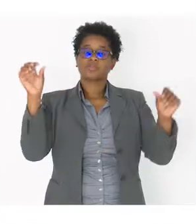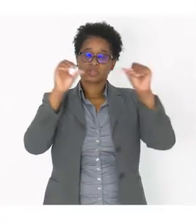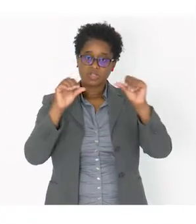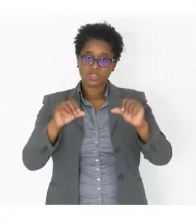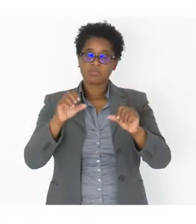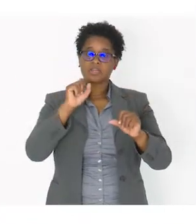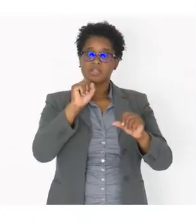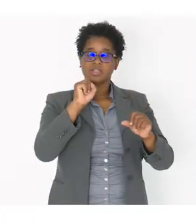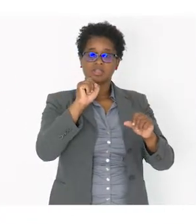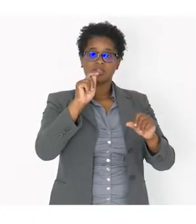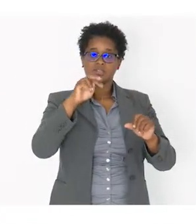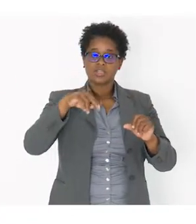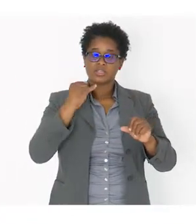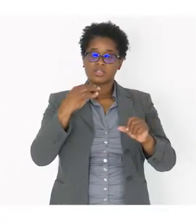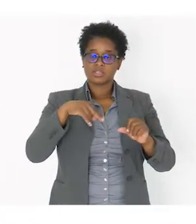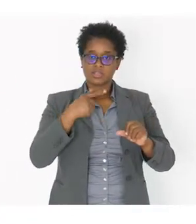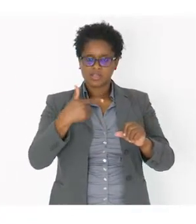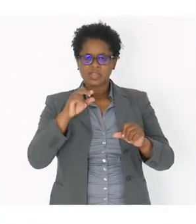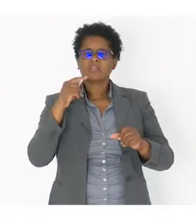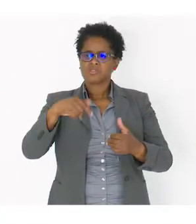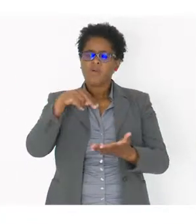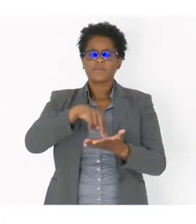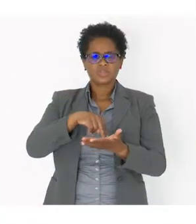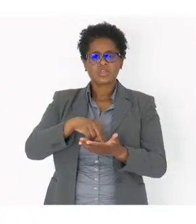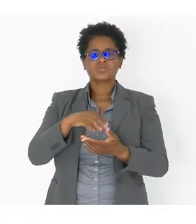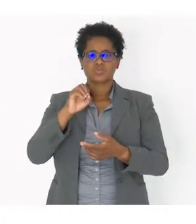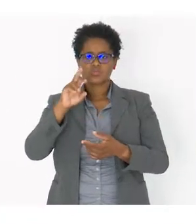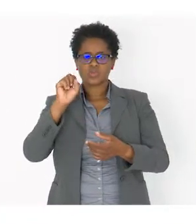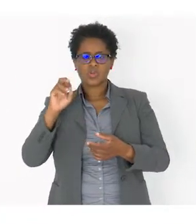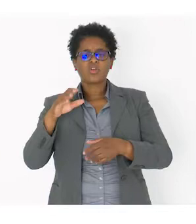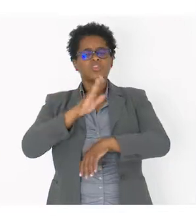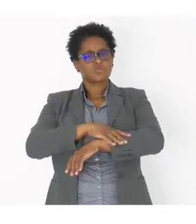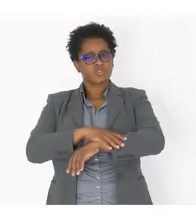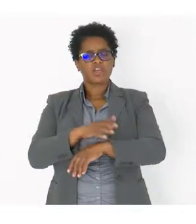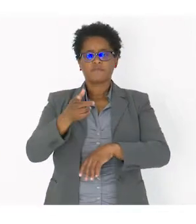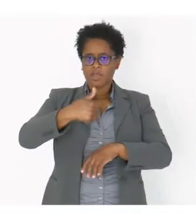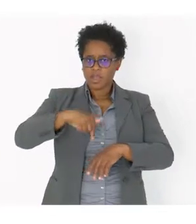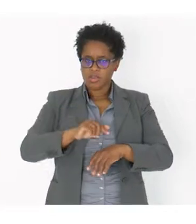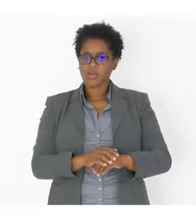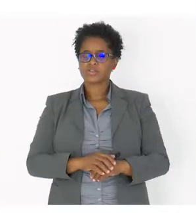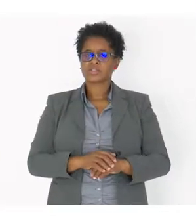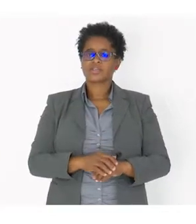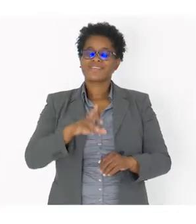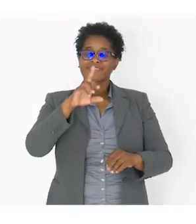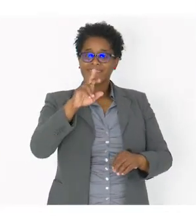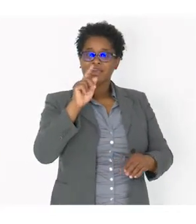estão presentes os órgãos responsáveis pela nossa